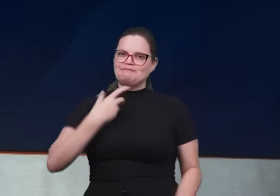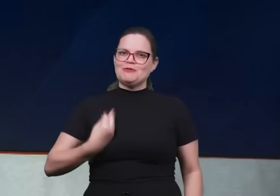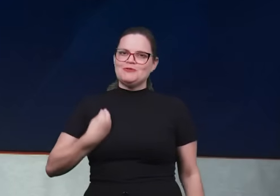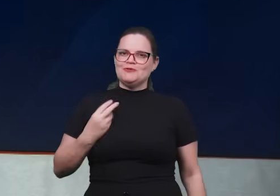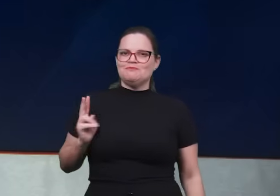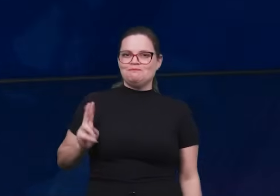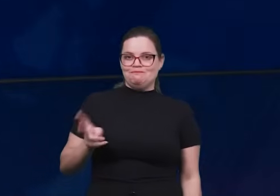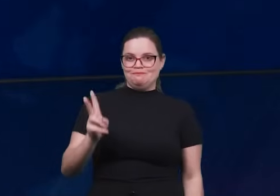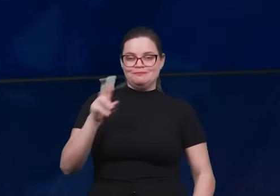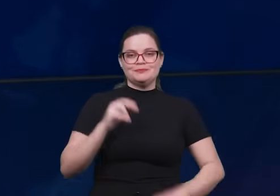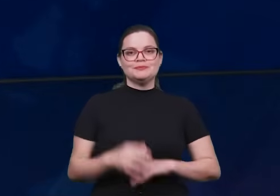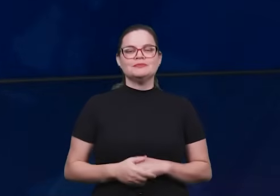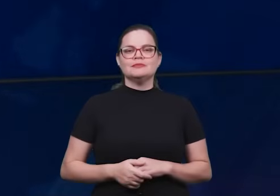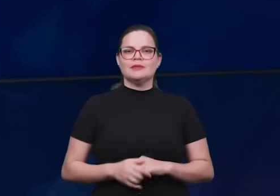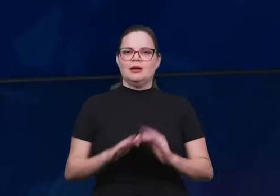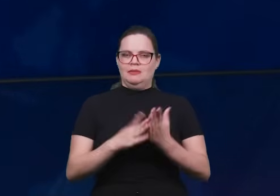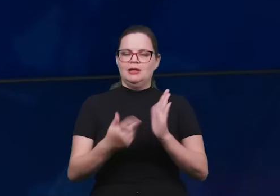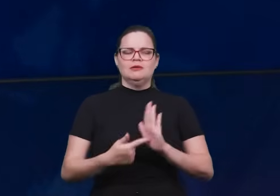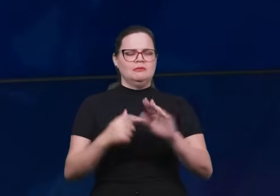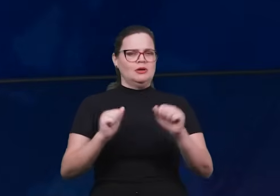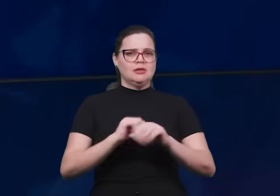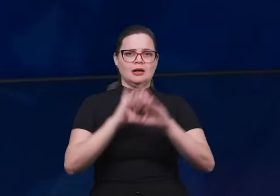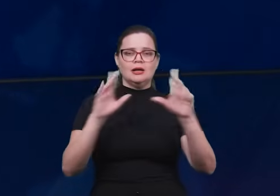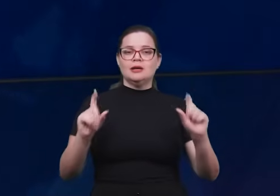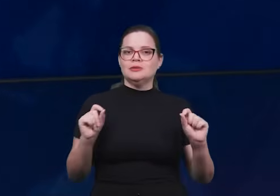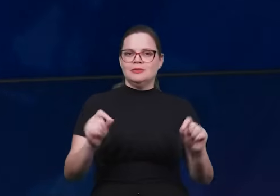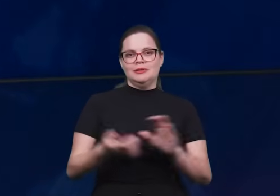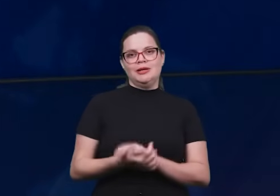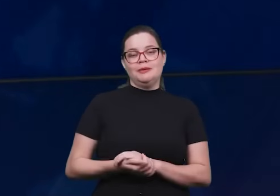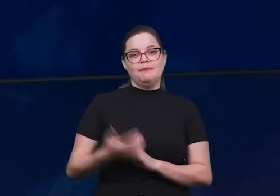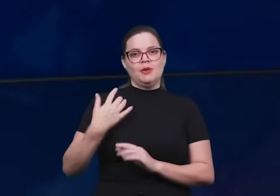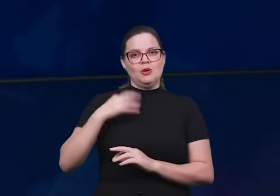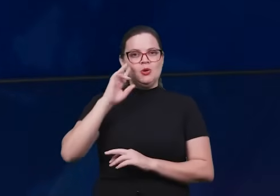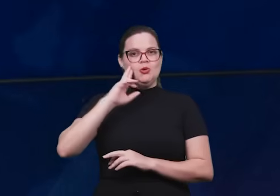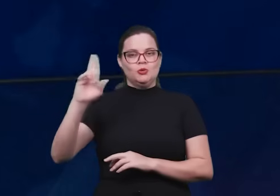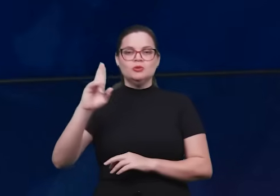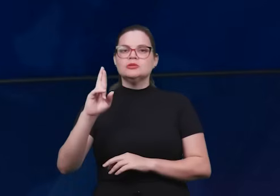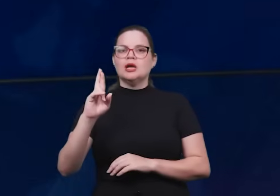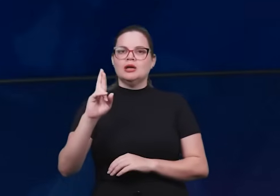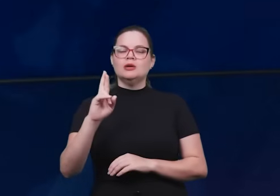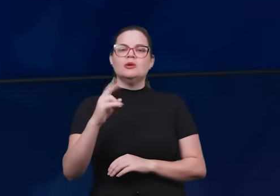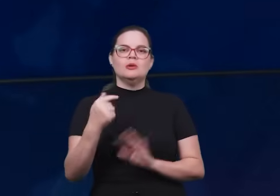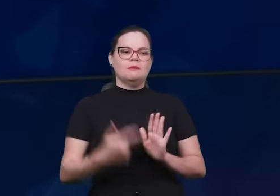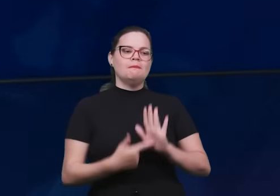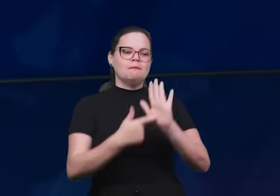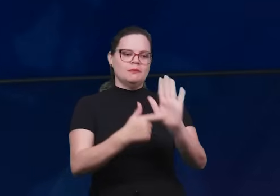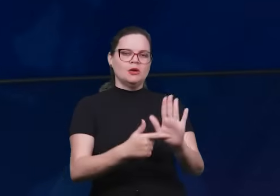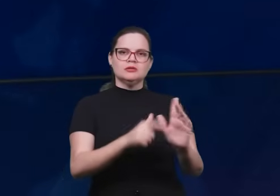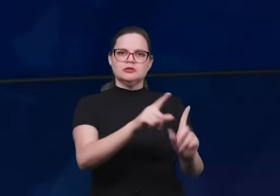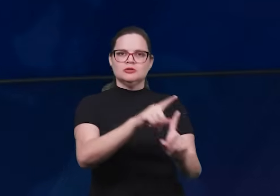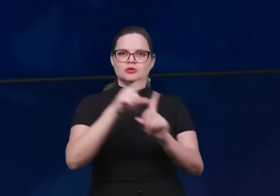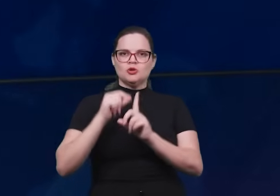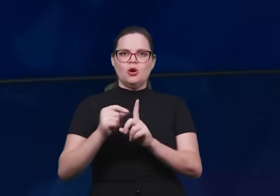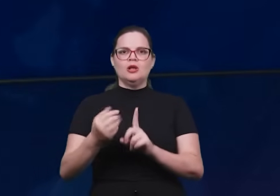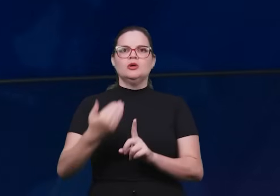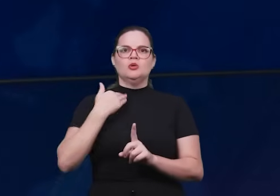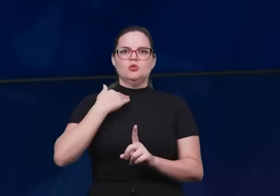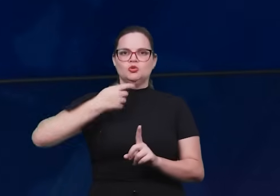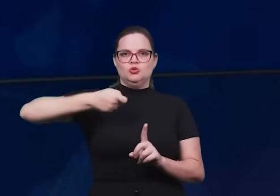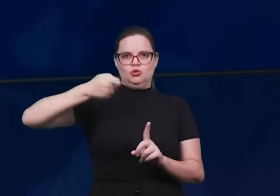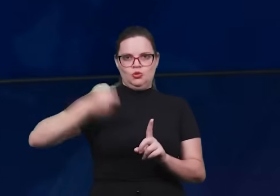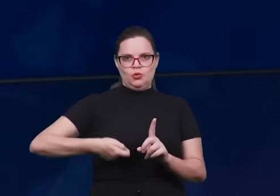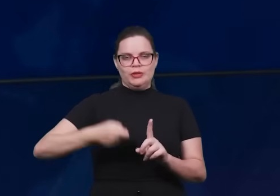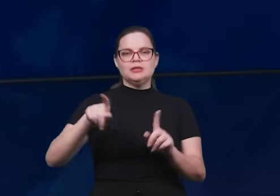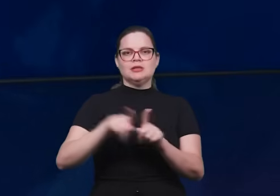Deus. Mas, finalmente, o Senhor estabelece um juiz profeta que reina até entregar o